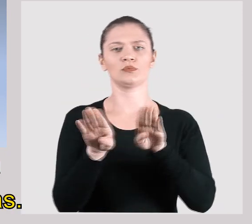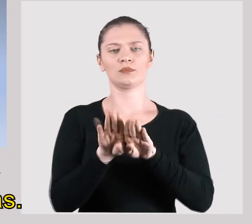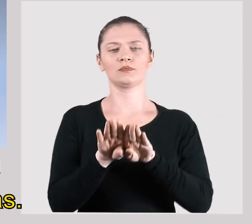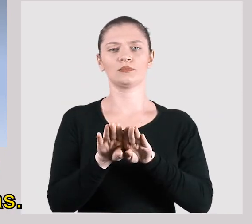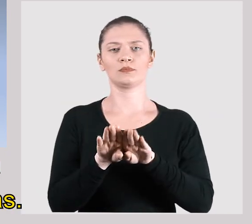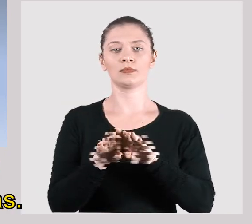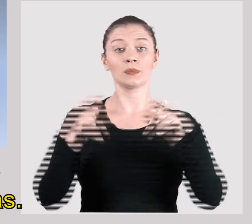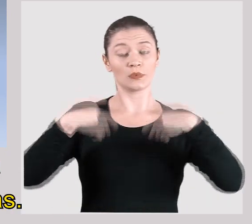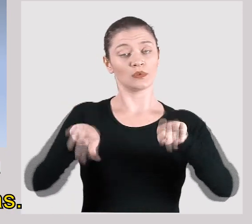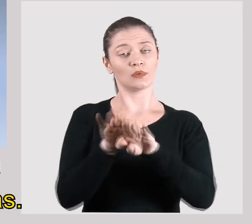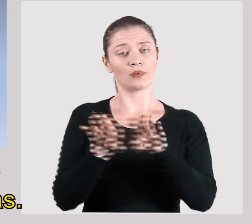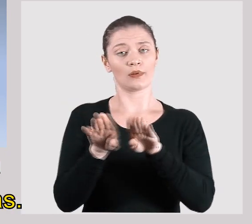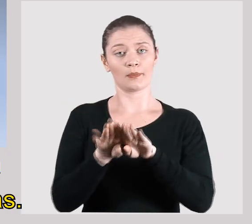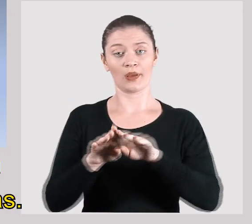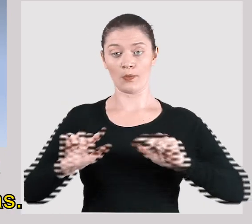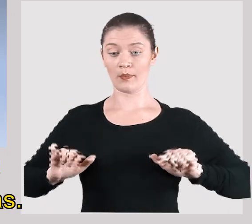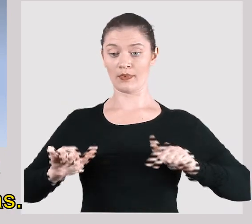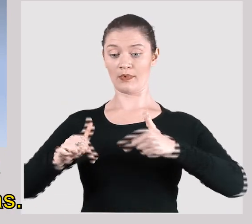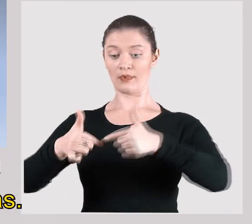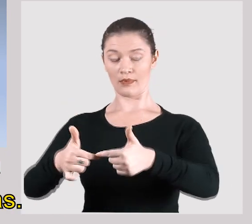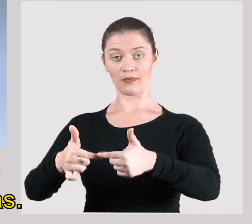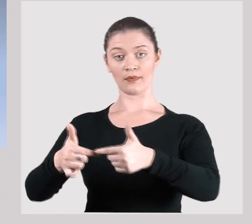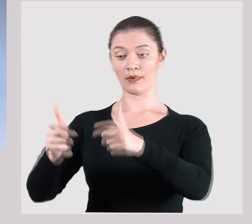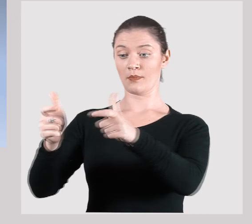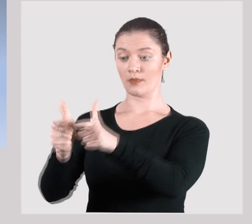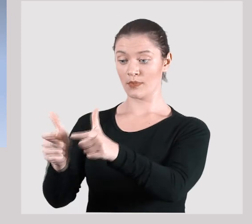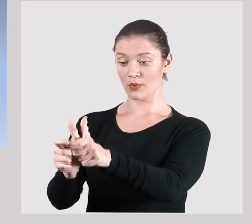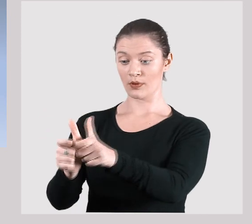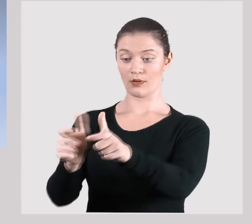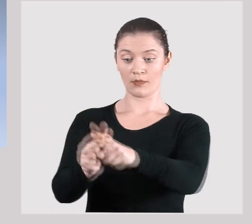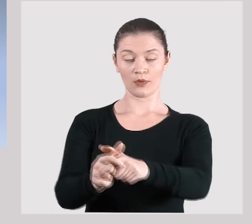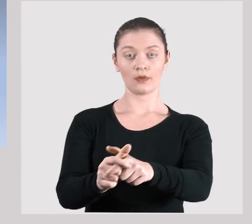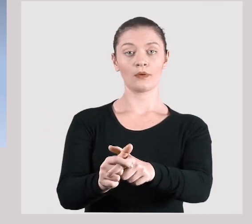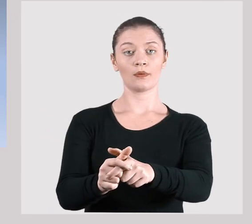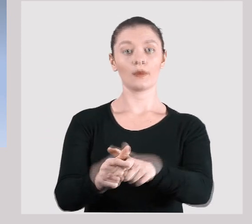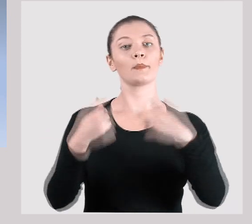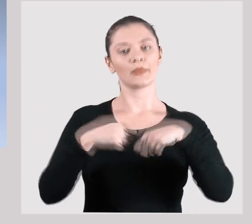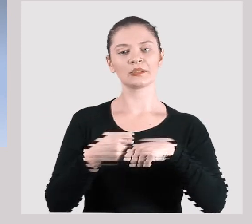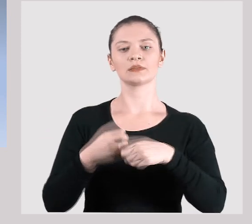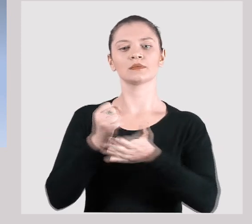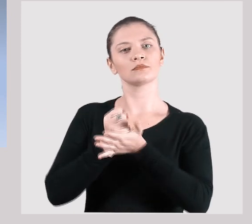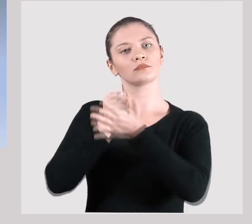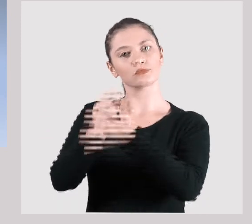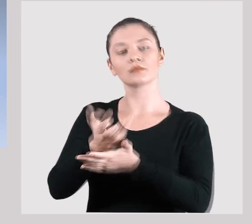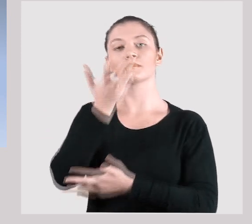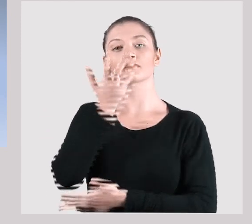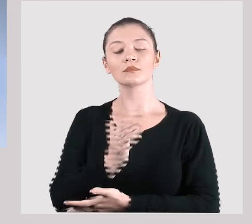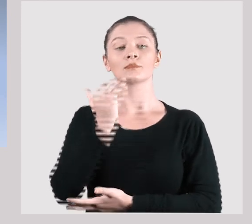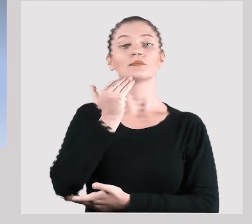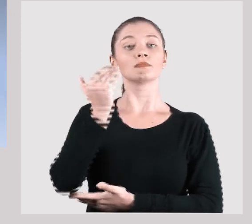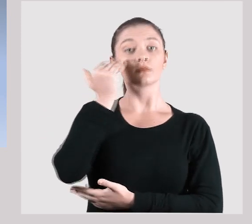também ter uma defesa das minorias. Então, a gente tem que auxiliar essas crianças e esses adolescentes a passarem por essa